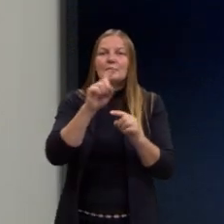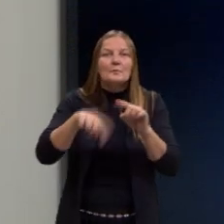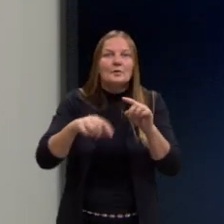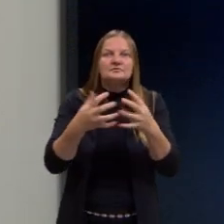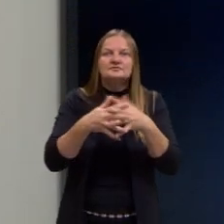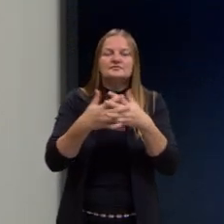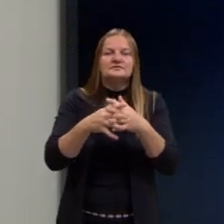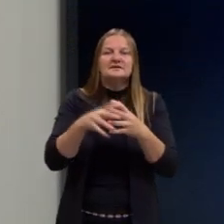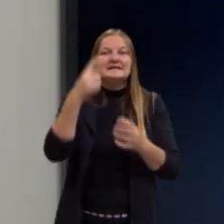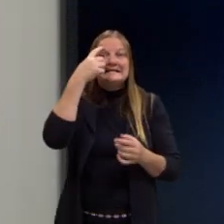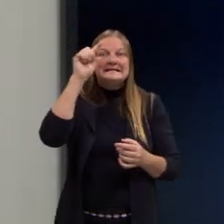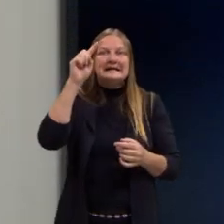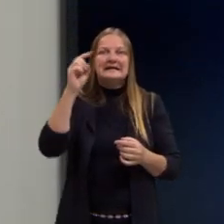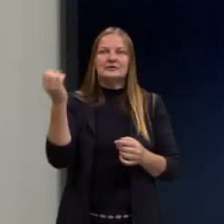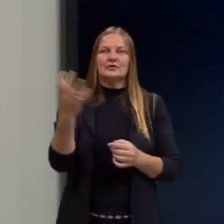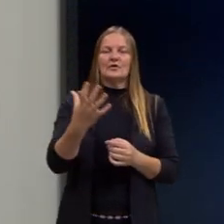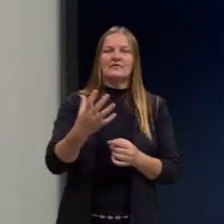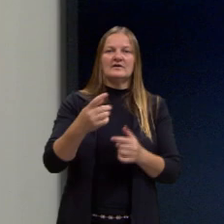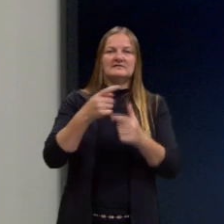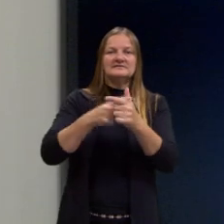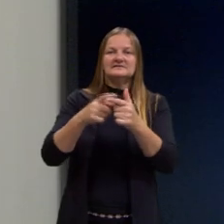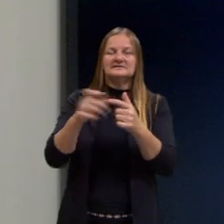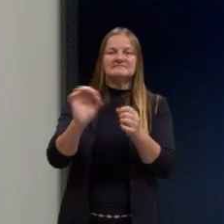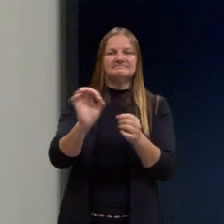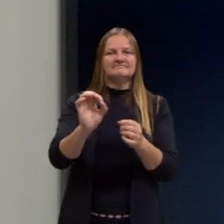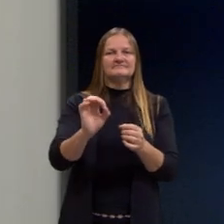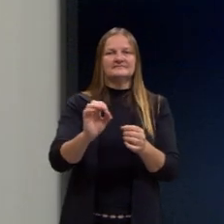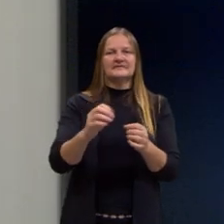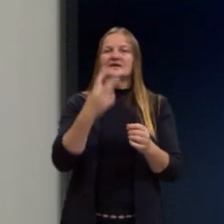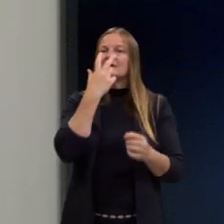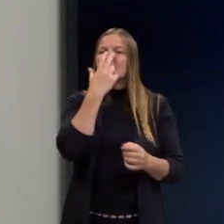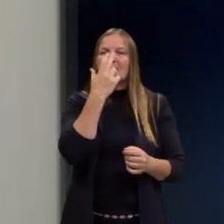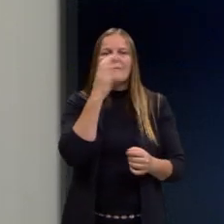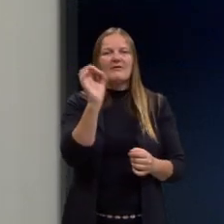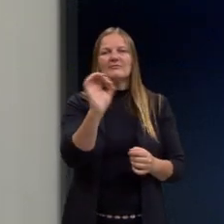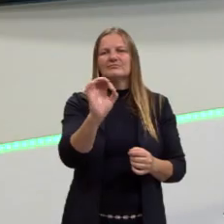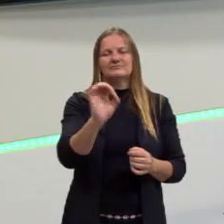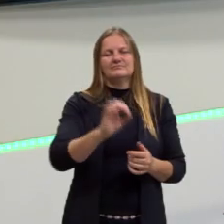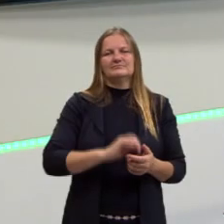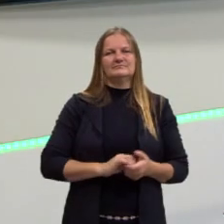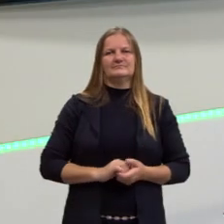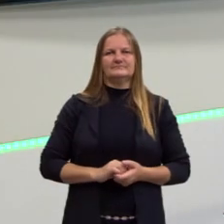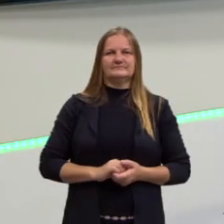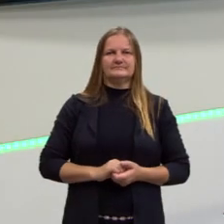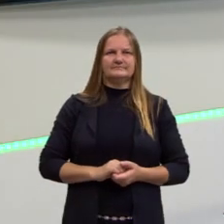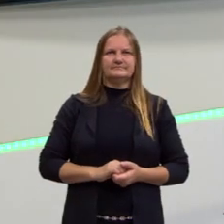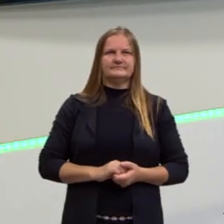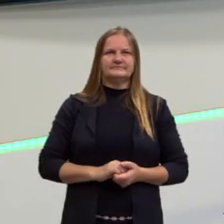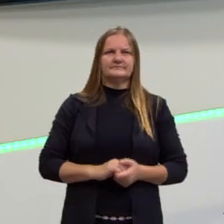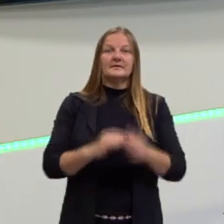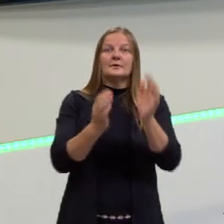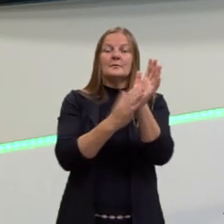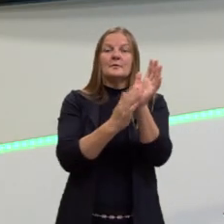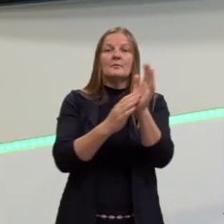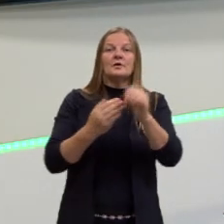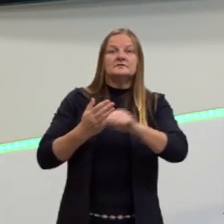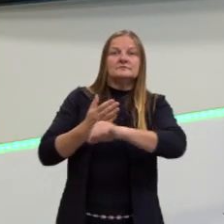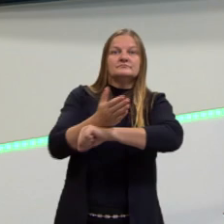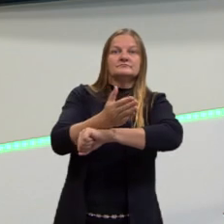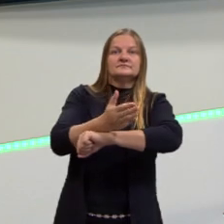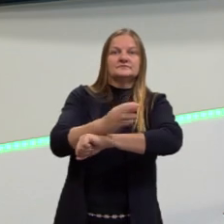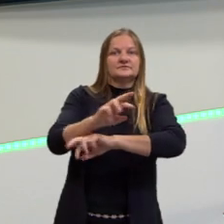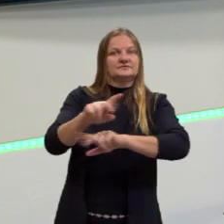uma nova ideia que não será problema batizada não é a mesma coisa o que uma proposta de intervenção